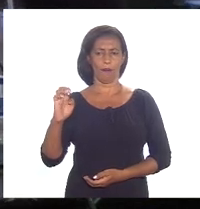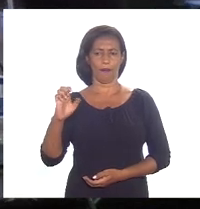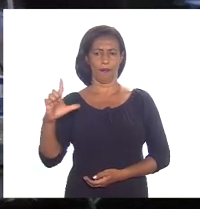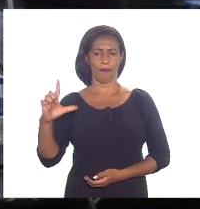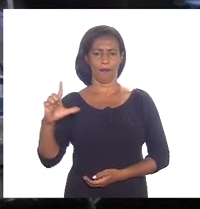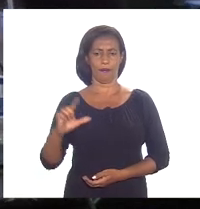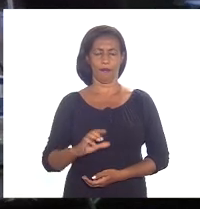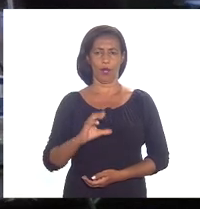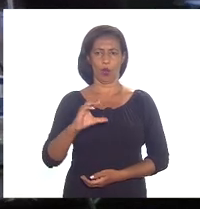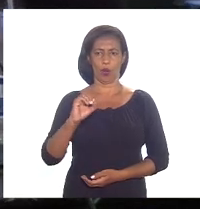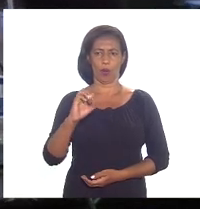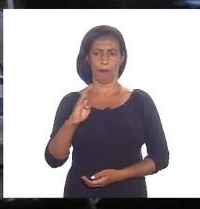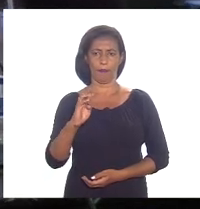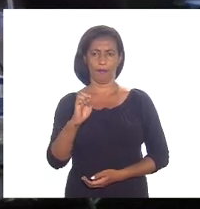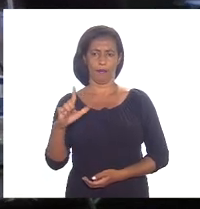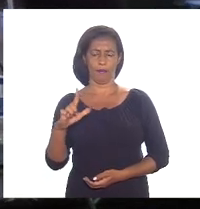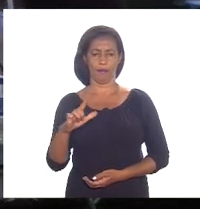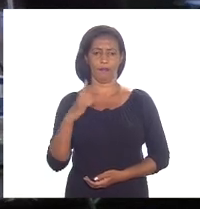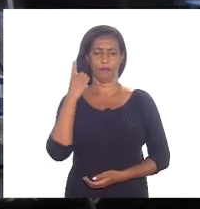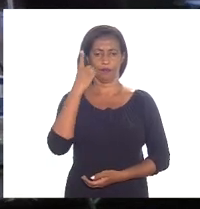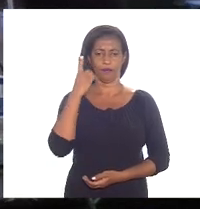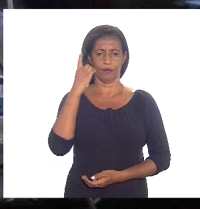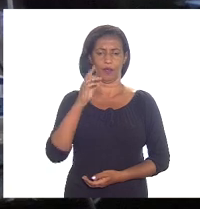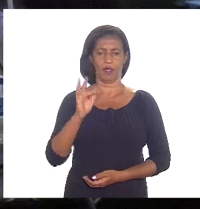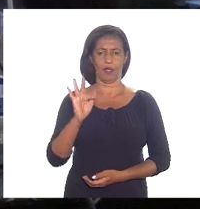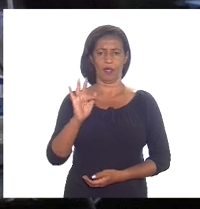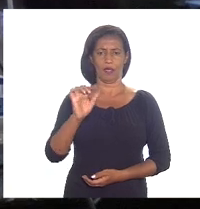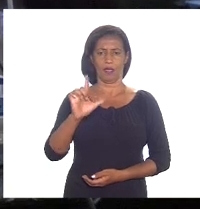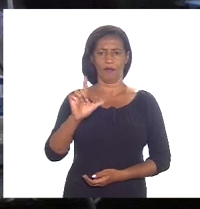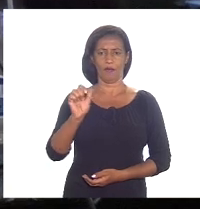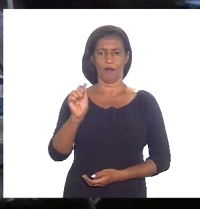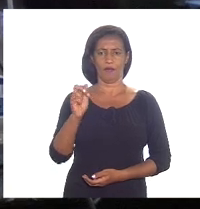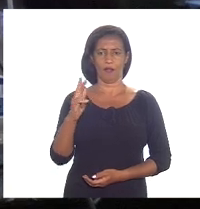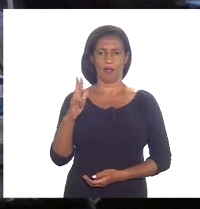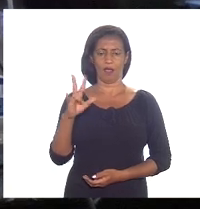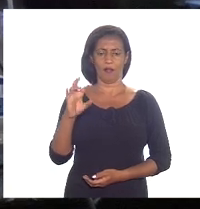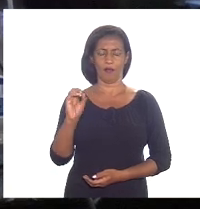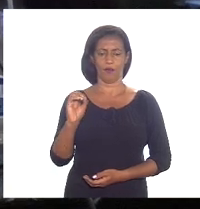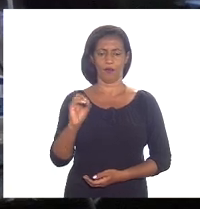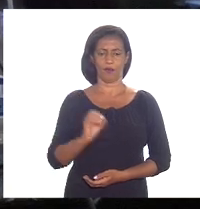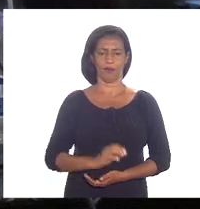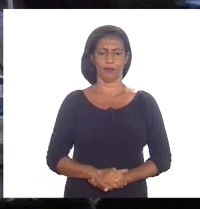deputado Felipe Pobel, deputado Flávio Serafim.